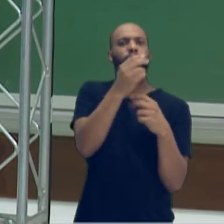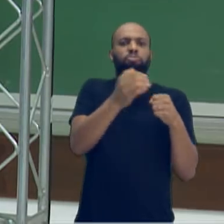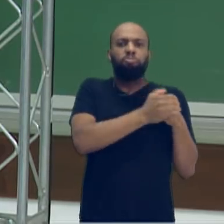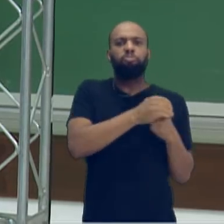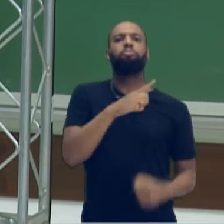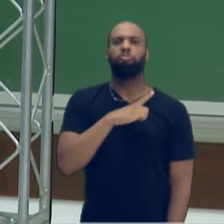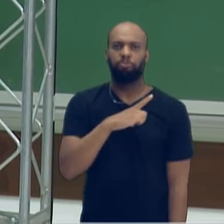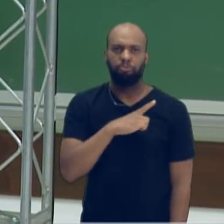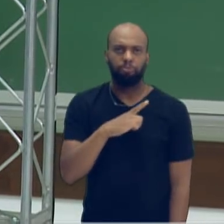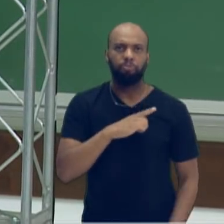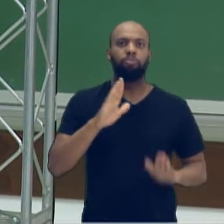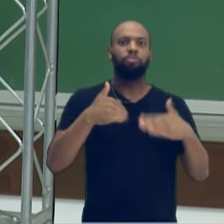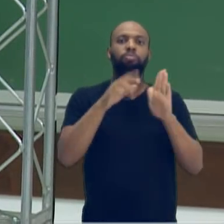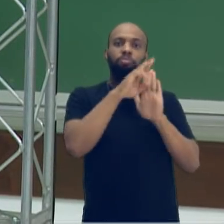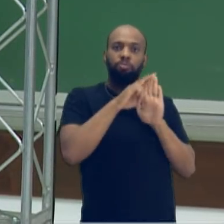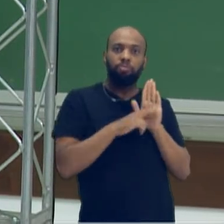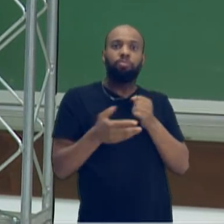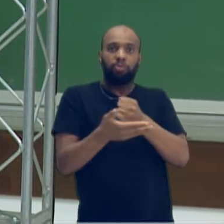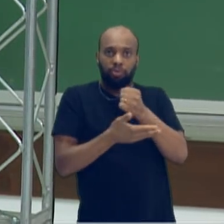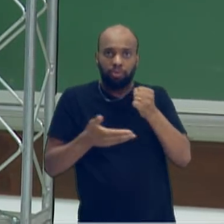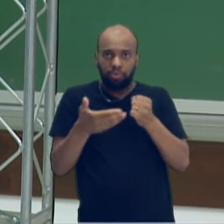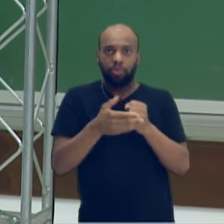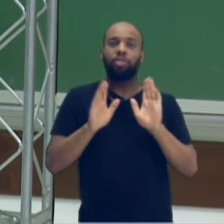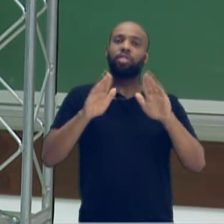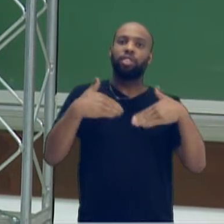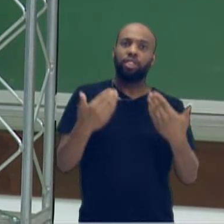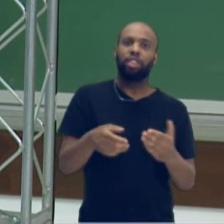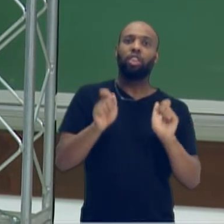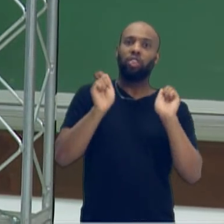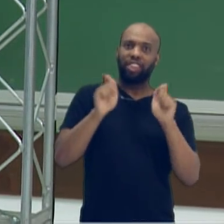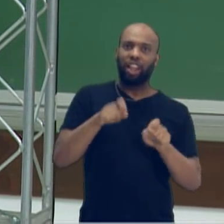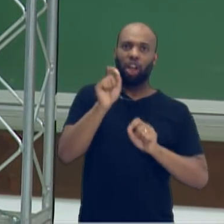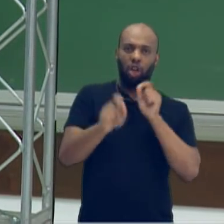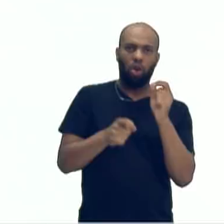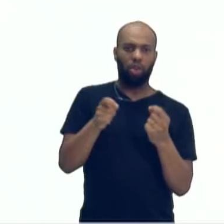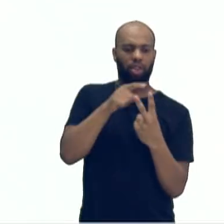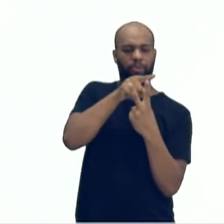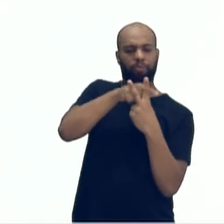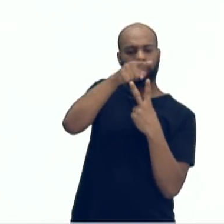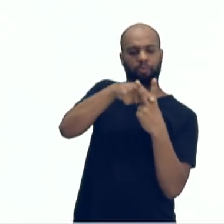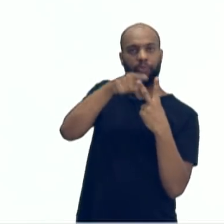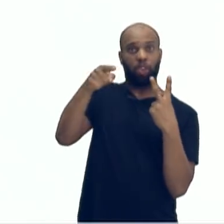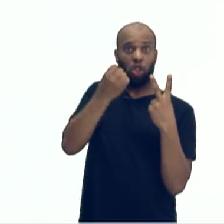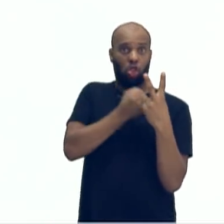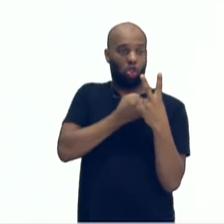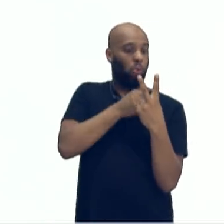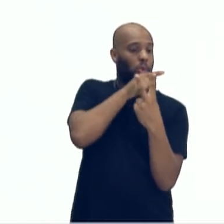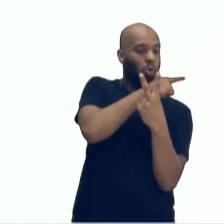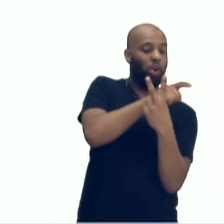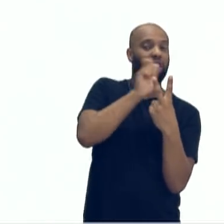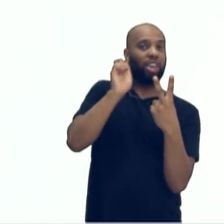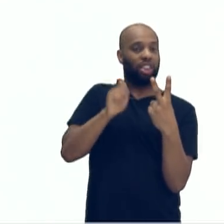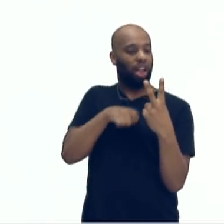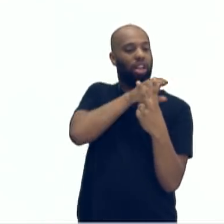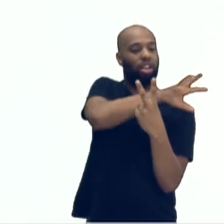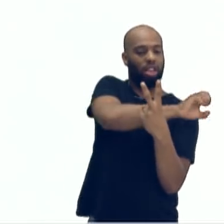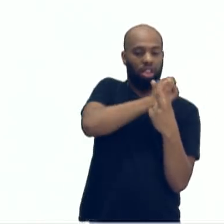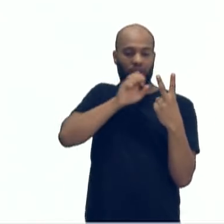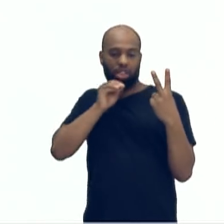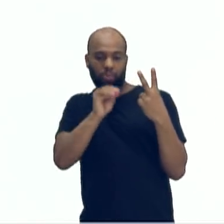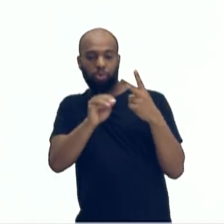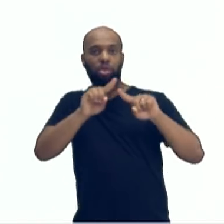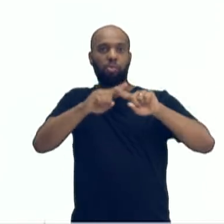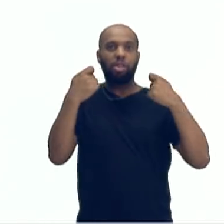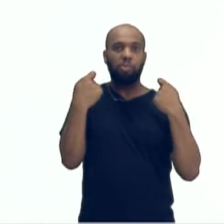básica, né, de modo geral, um fator externo pode ser introduzido como fator no radicando, bastando para isso escrevê-lo com